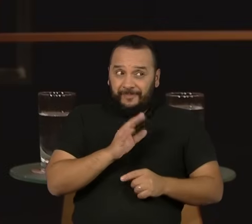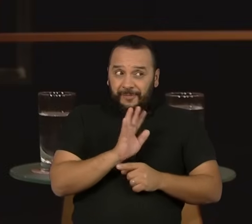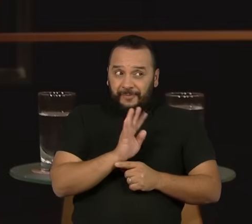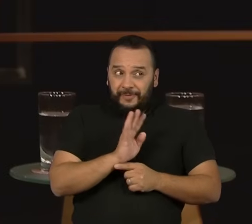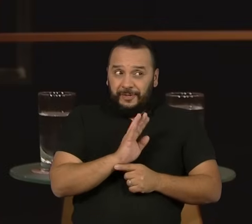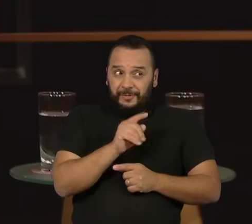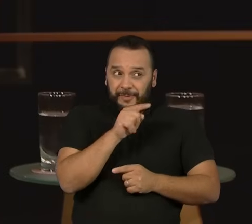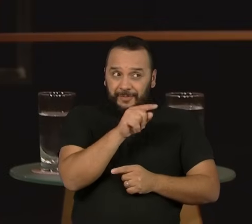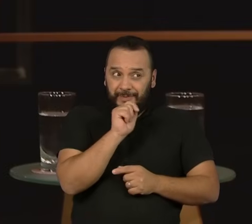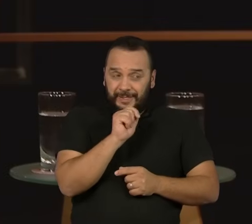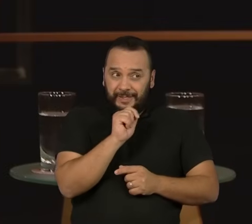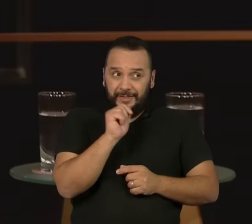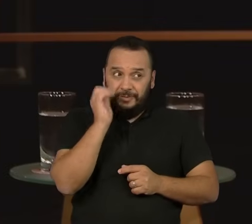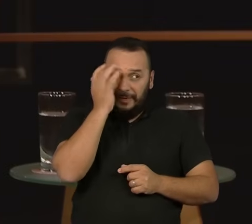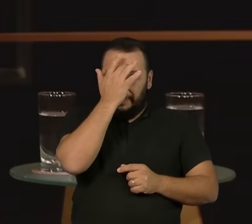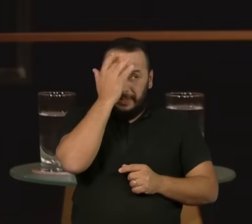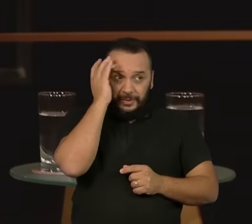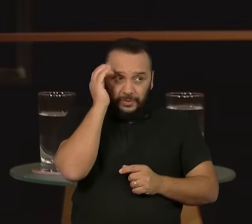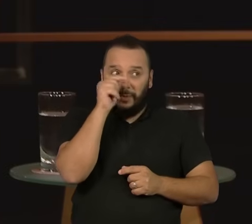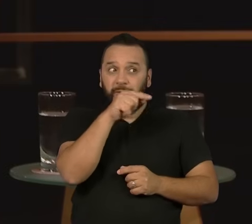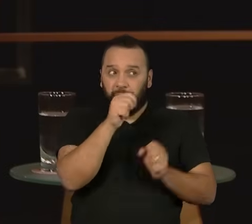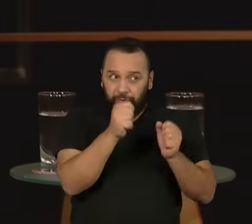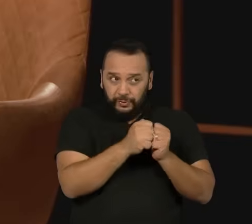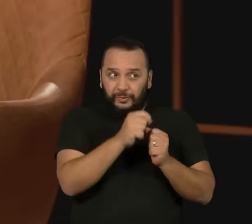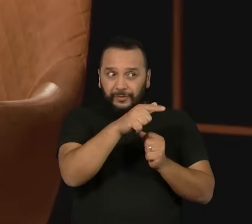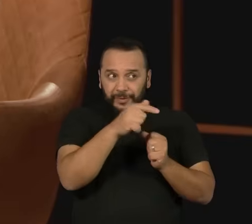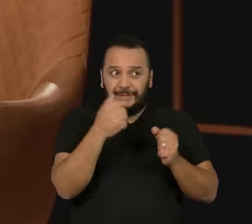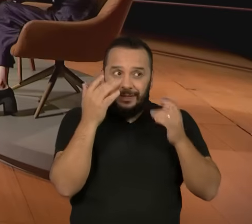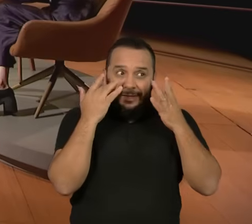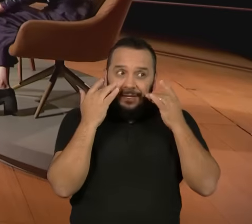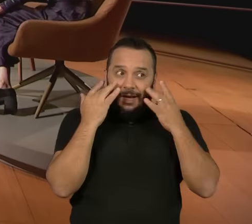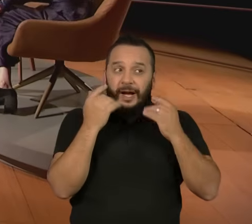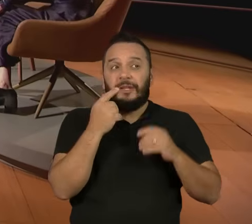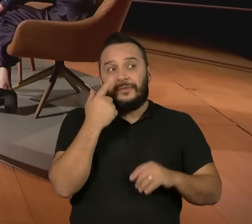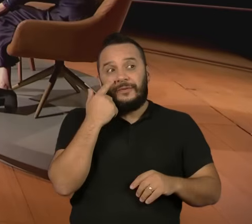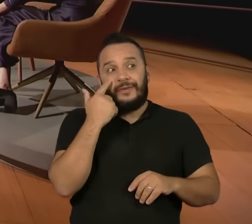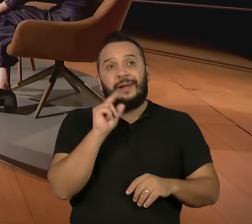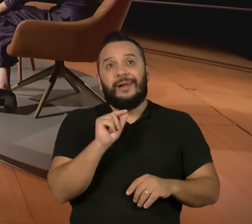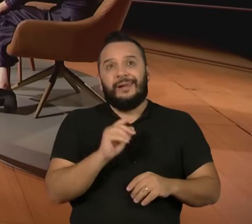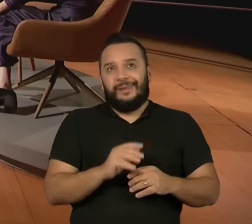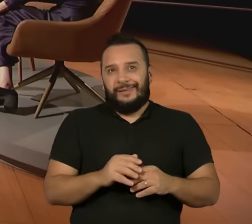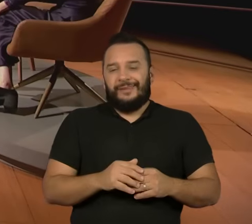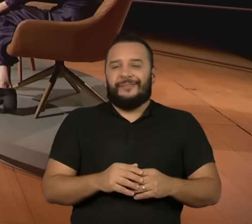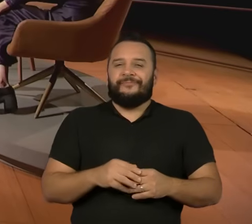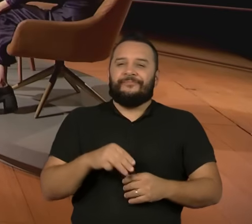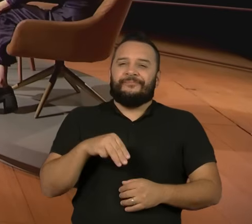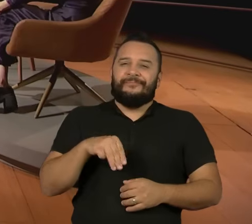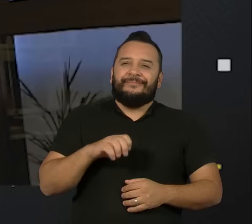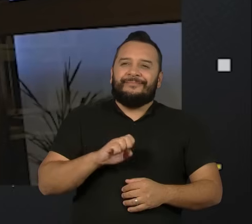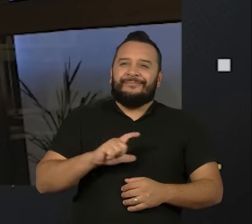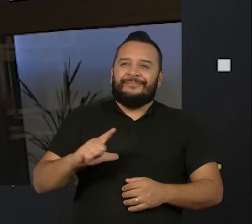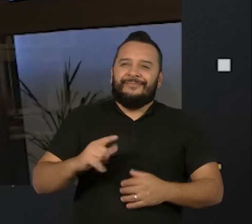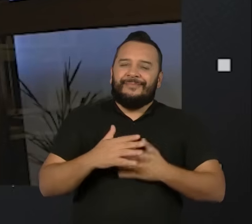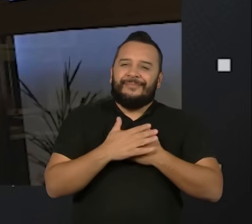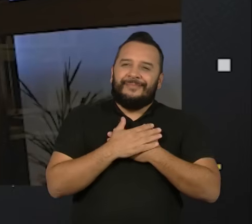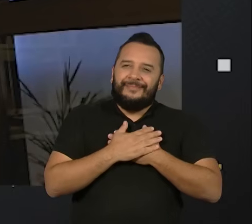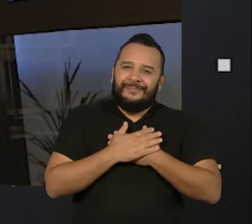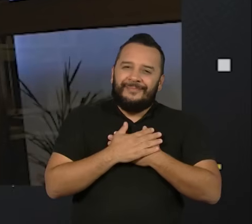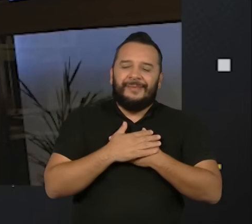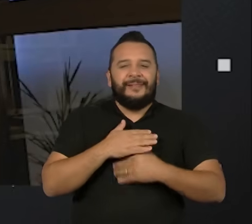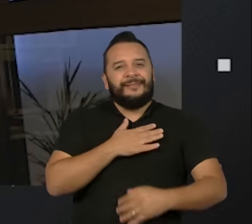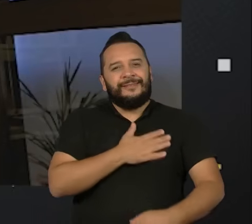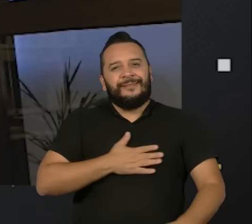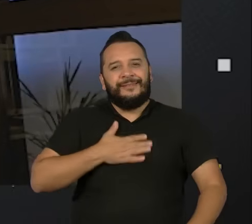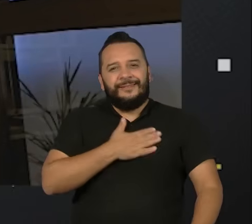para você e é de alguém que esteve com você no palco também, olha lá. Mel, queridona, é um prazer